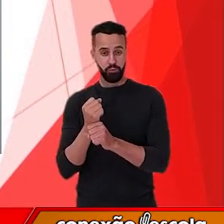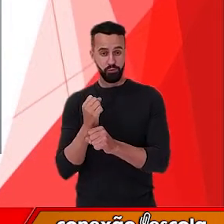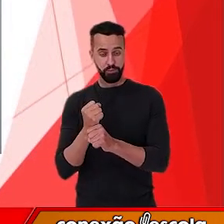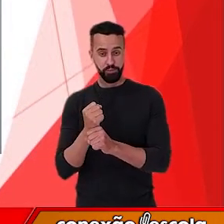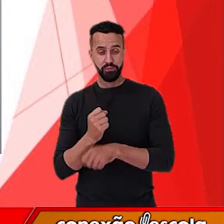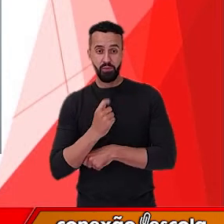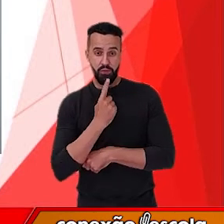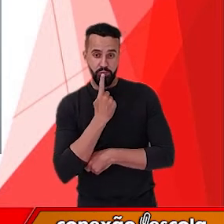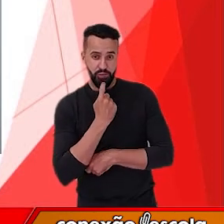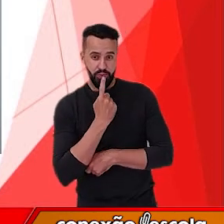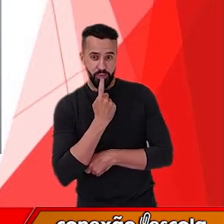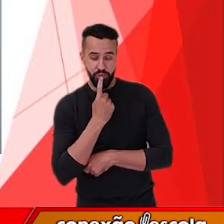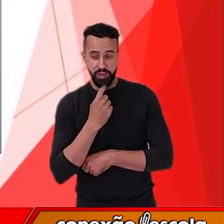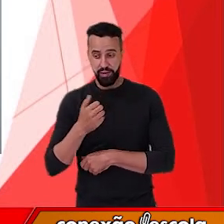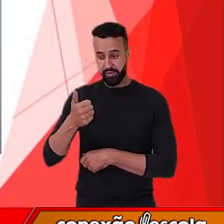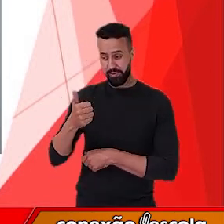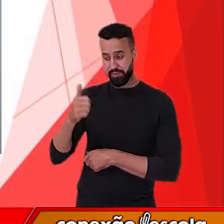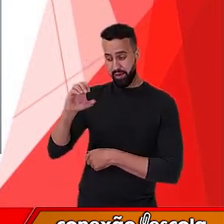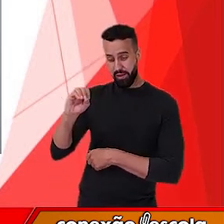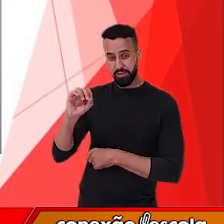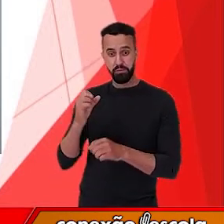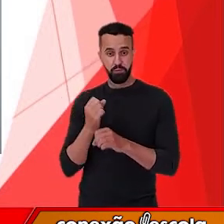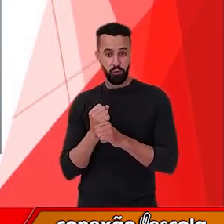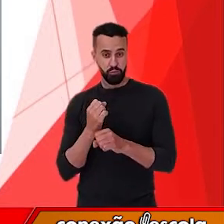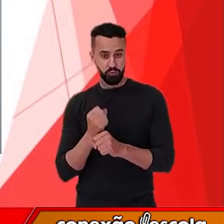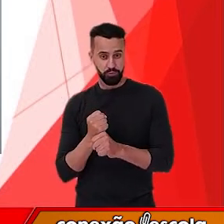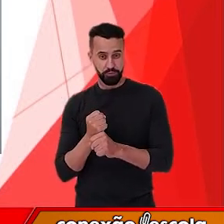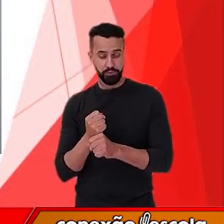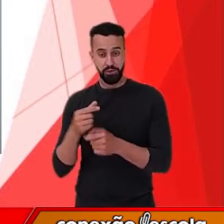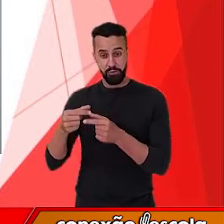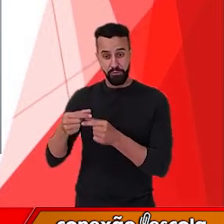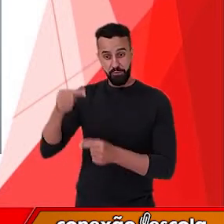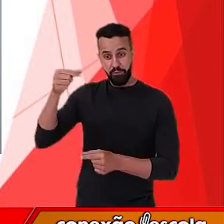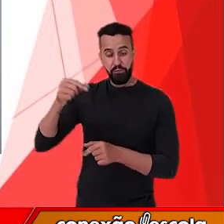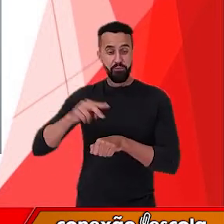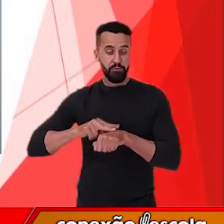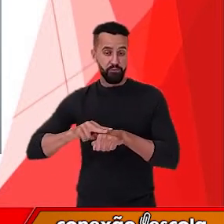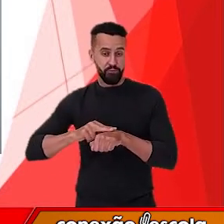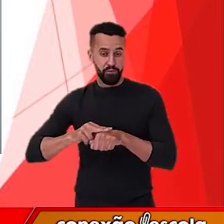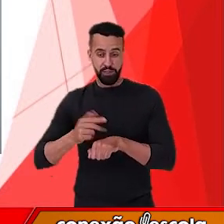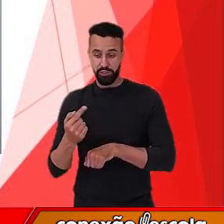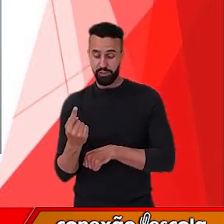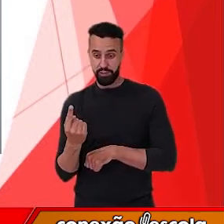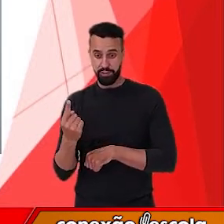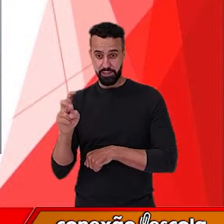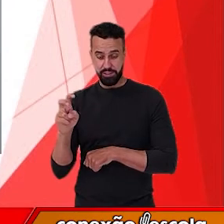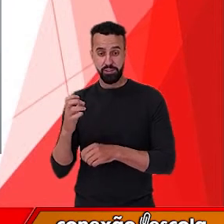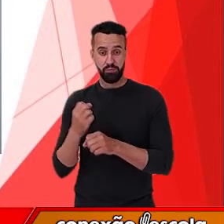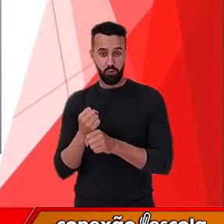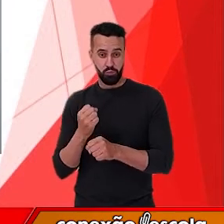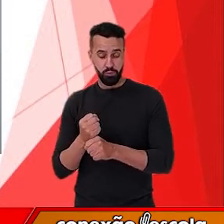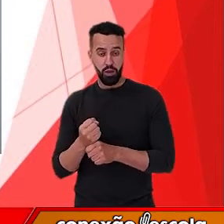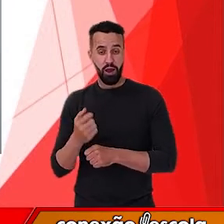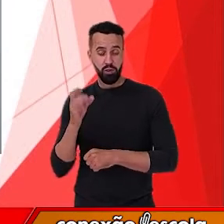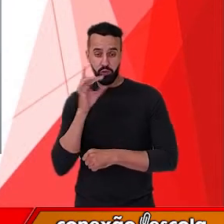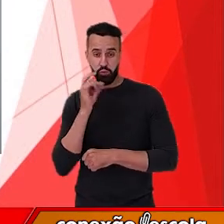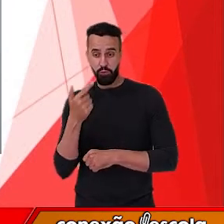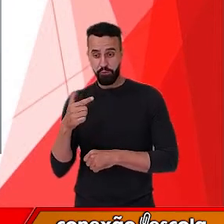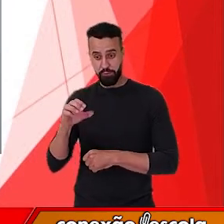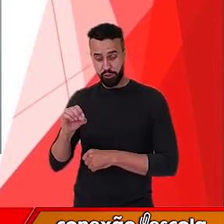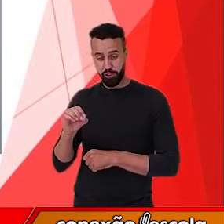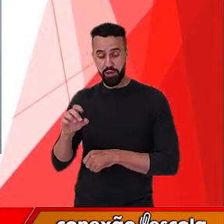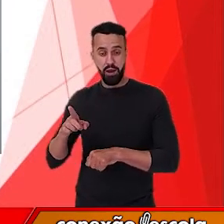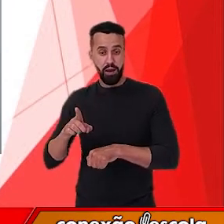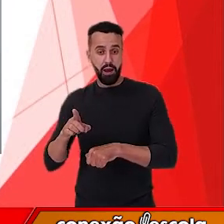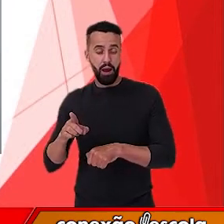vareta vermelha vale 10. A vareta verde vale 15. A azul vale 20. E